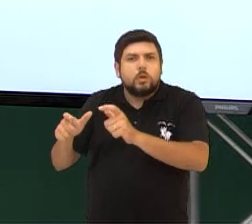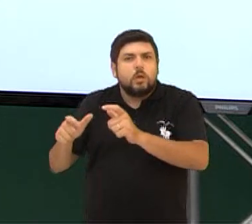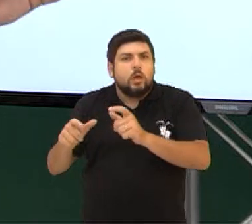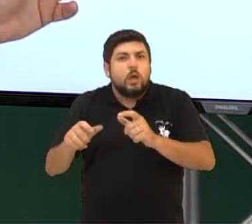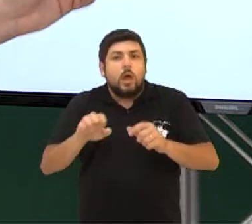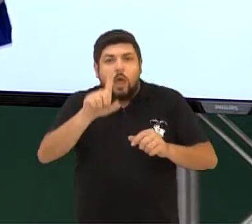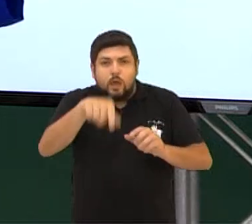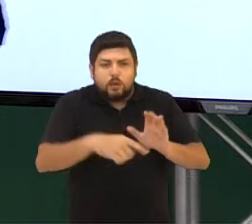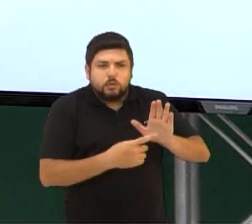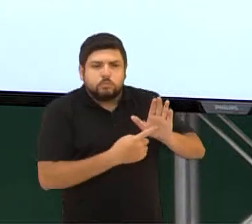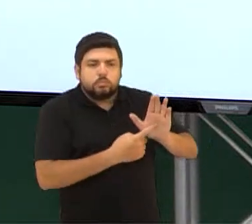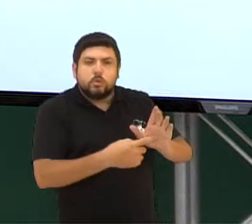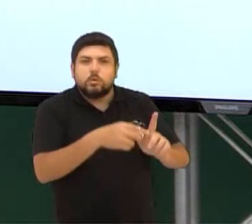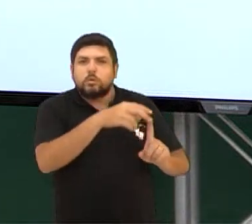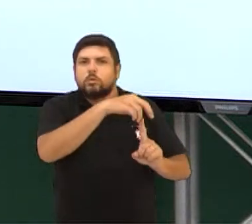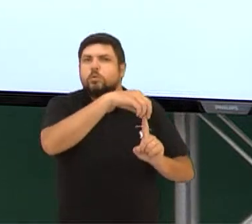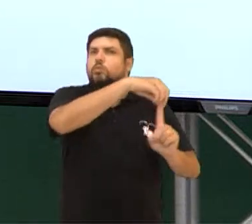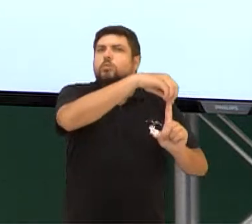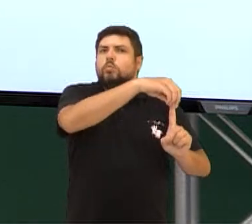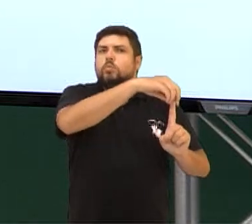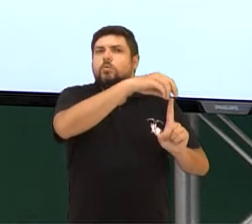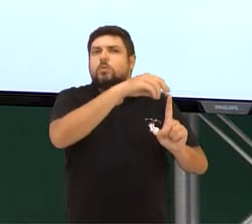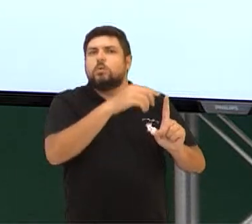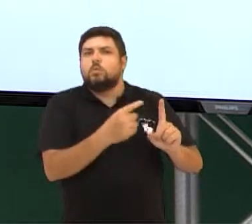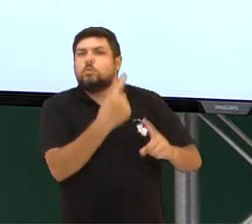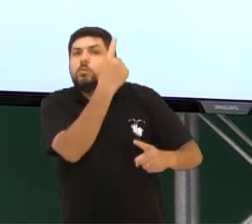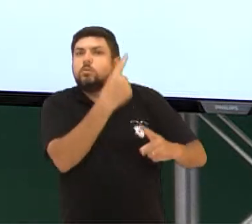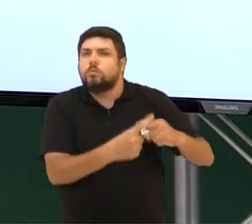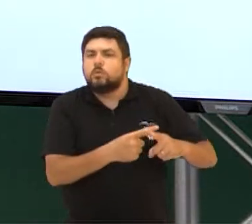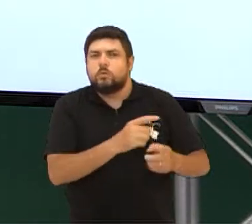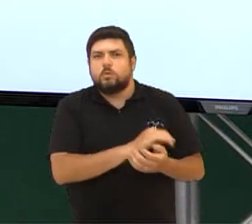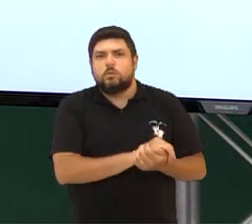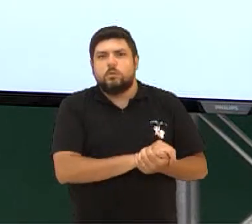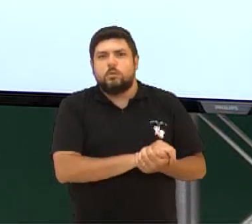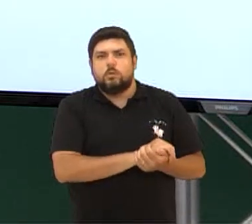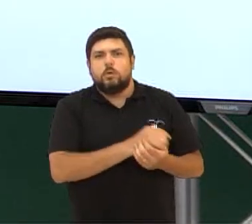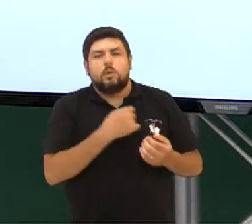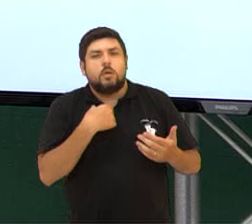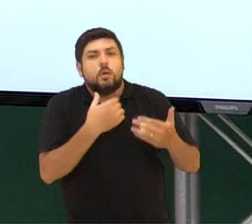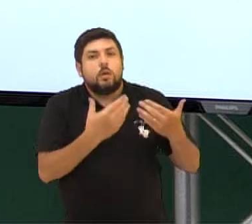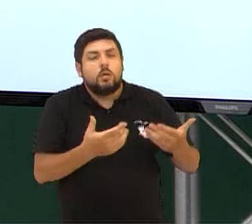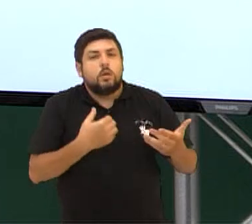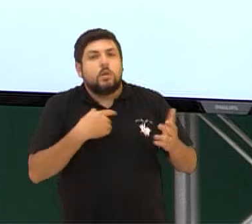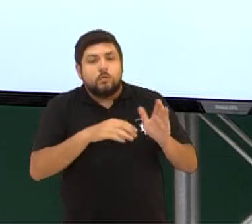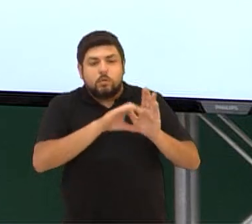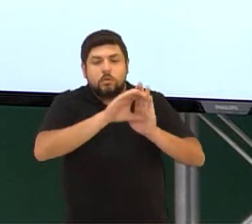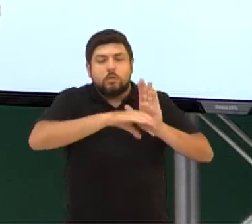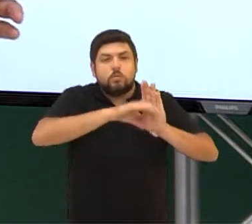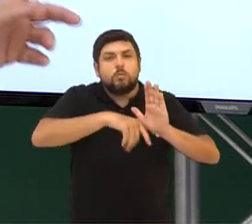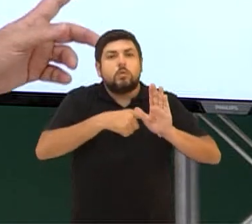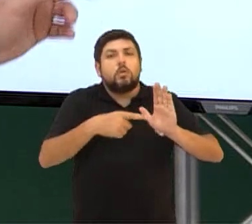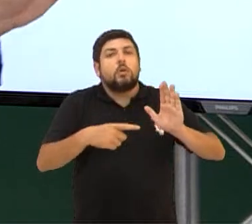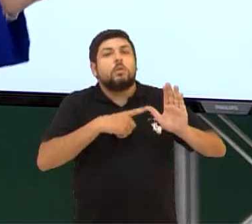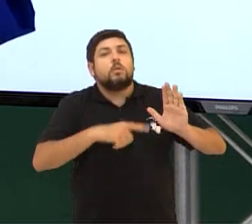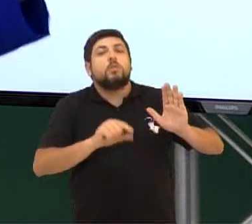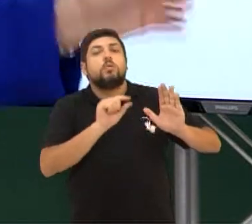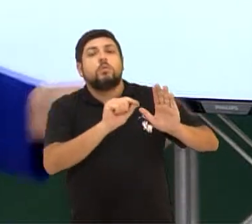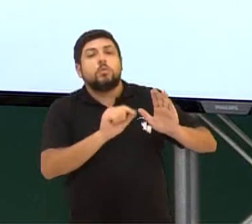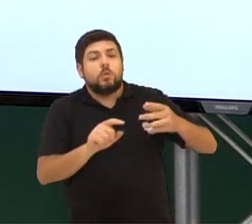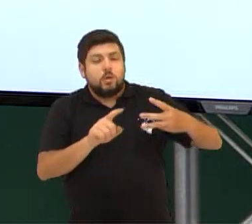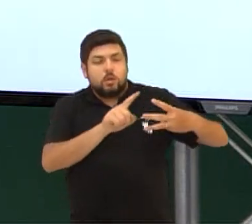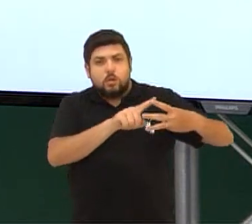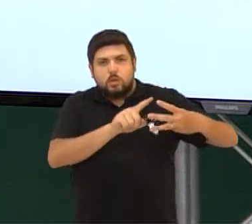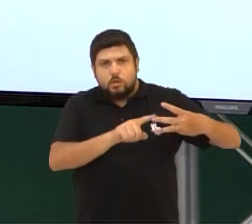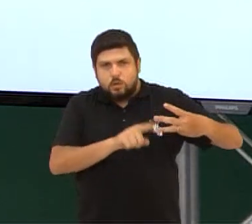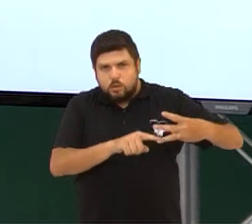coisa distante por mais perto que ela esteja. Tal conceito compreende, basicamente, 3 noções relativas à obra de